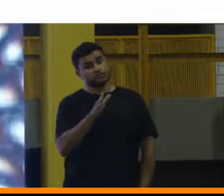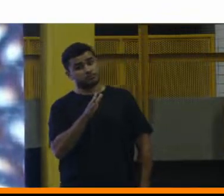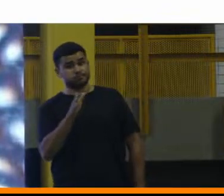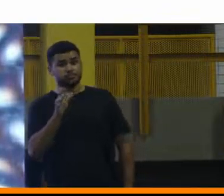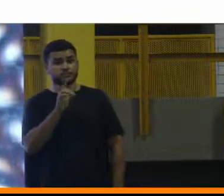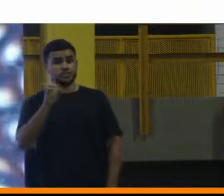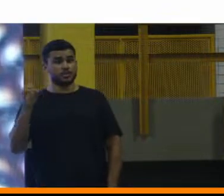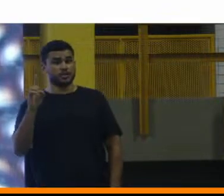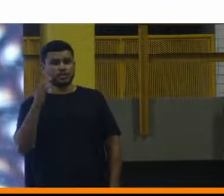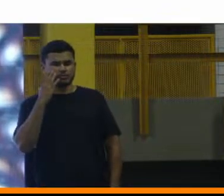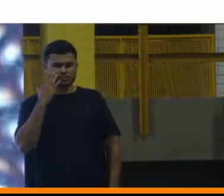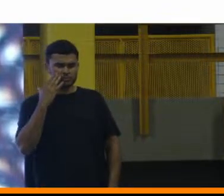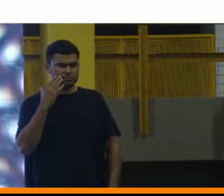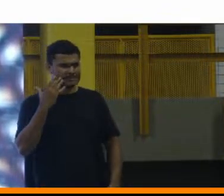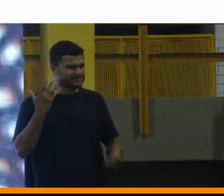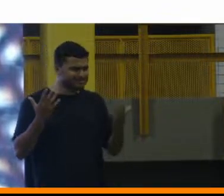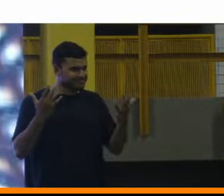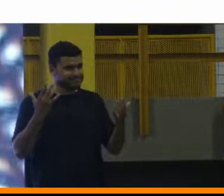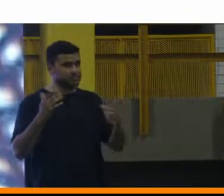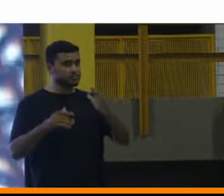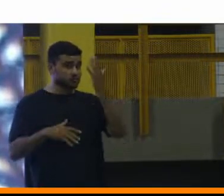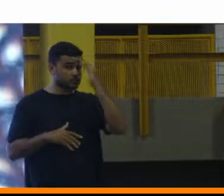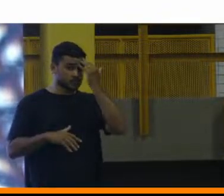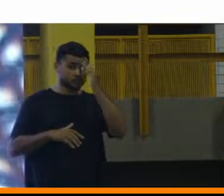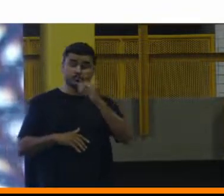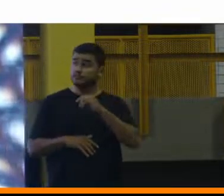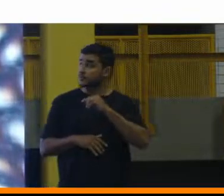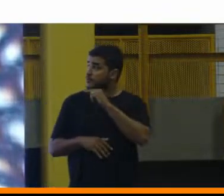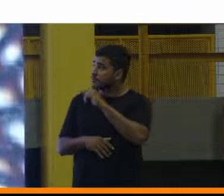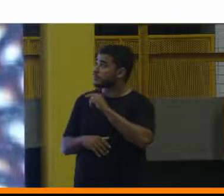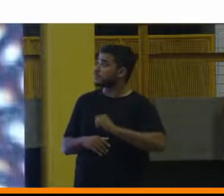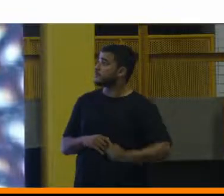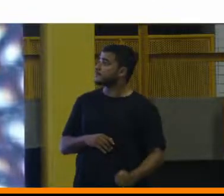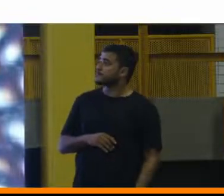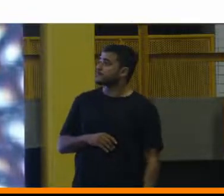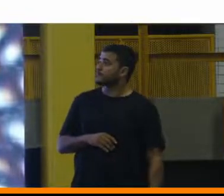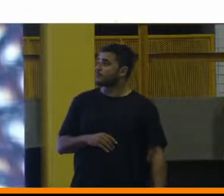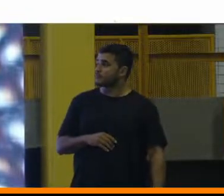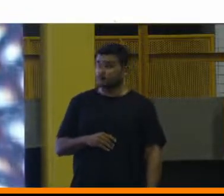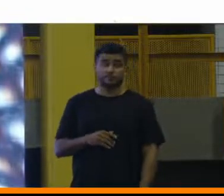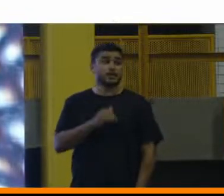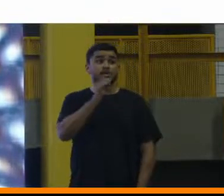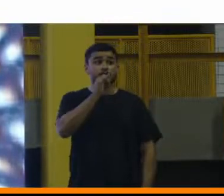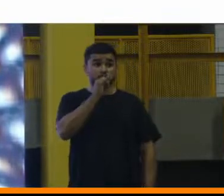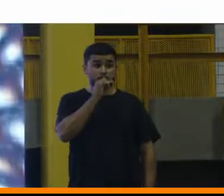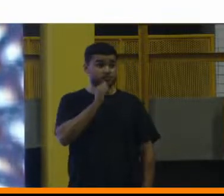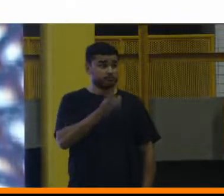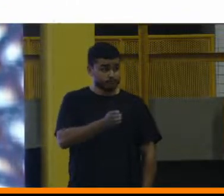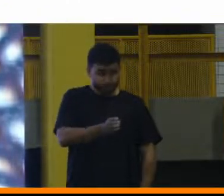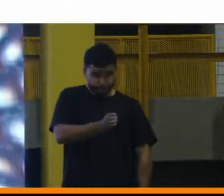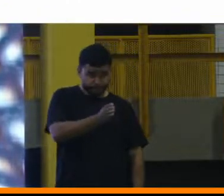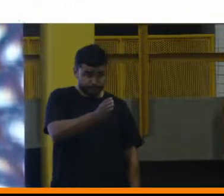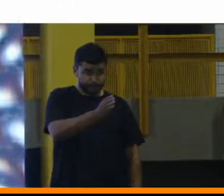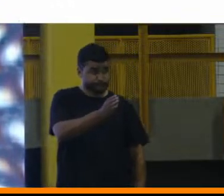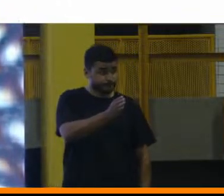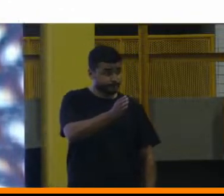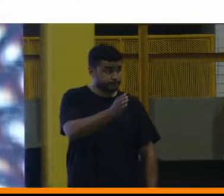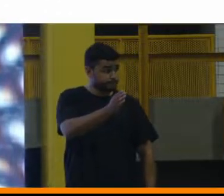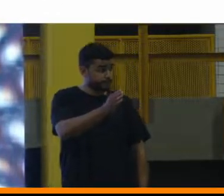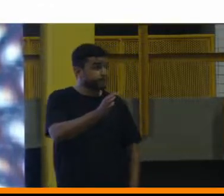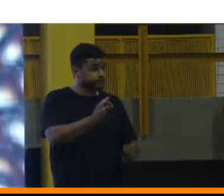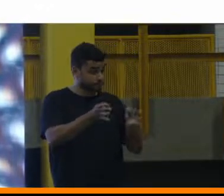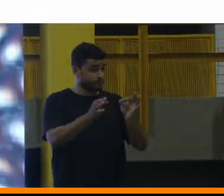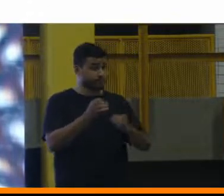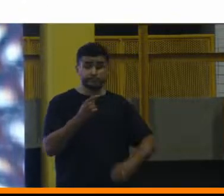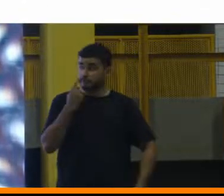Como assim? Vamos lá. Se eu estou aqui com uma velocidade para a direita, para lá, ó, e eu